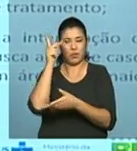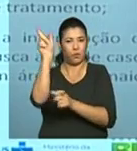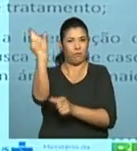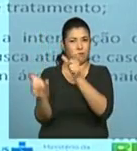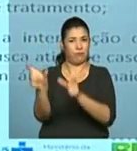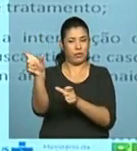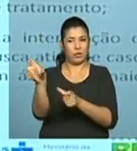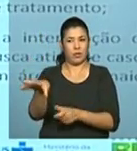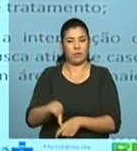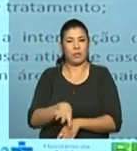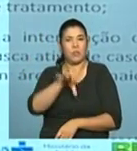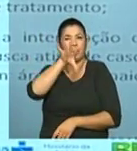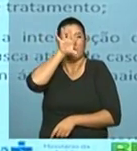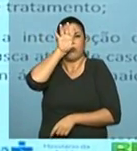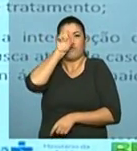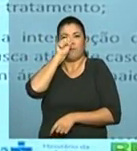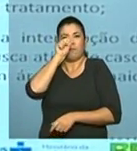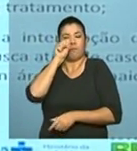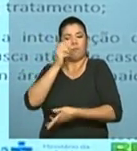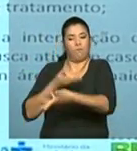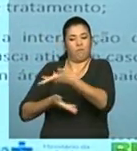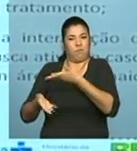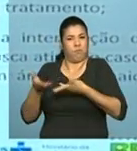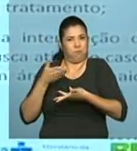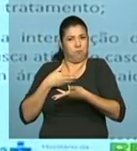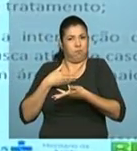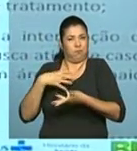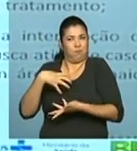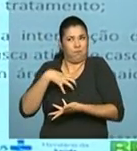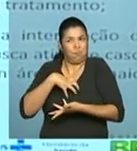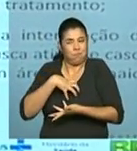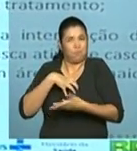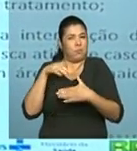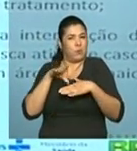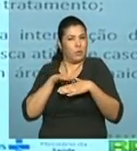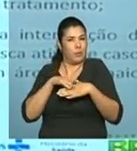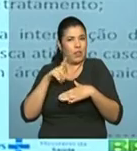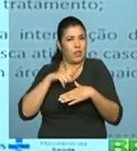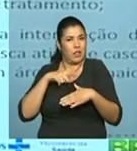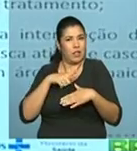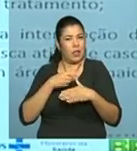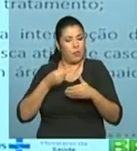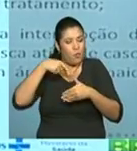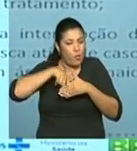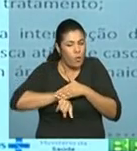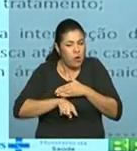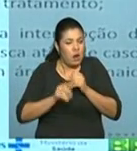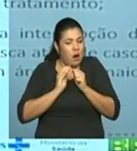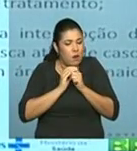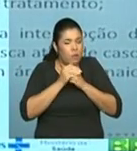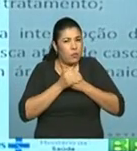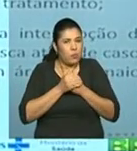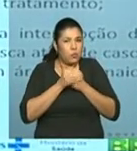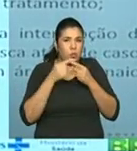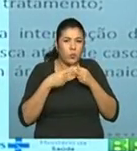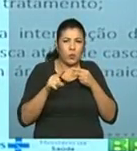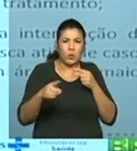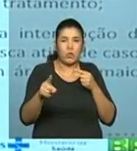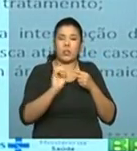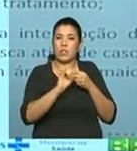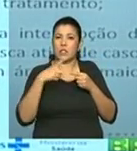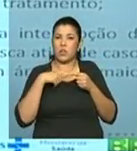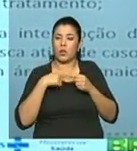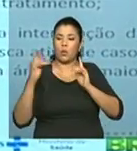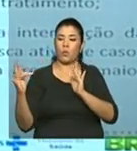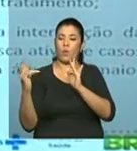pelas vias aéreas superiores, a doença tem um período de incubação muito longo, ou seja, a partir do momento